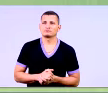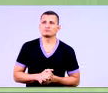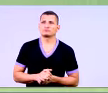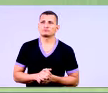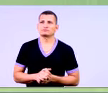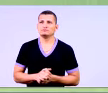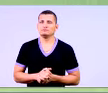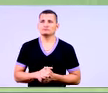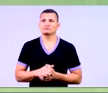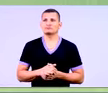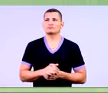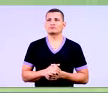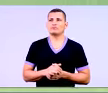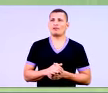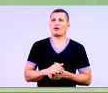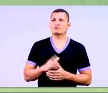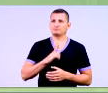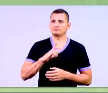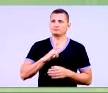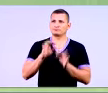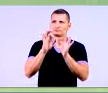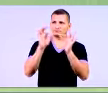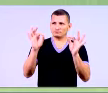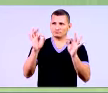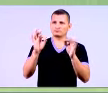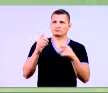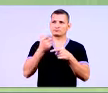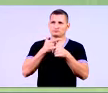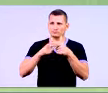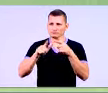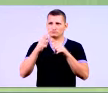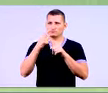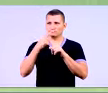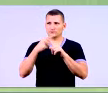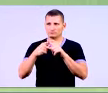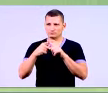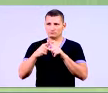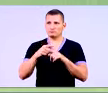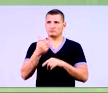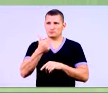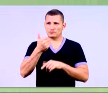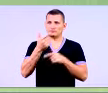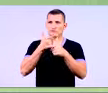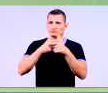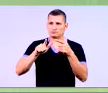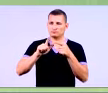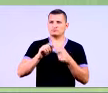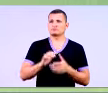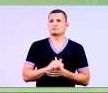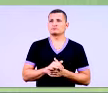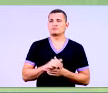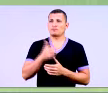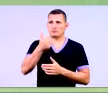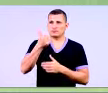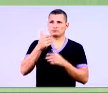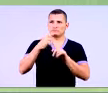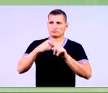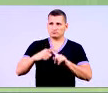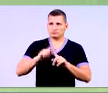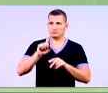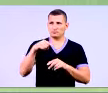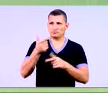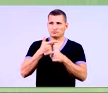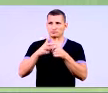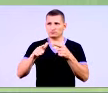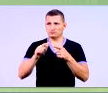tem uma multiplicação uma divisão primeiro vai multiplicar para depois dividir depois eu tenho um molde e por